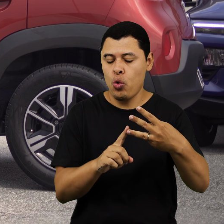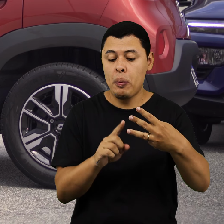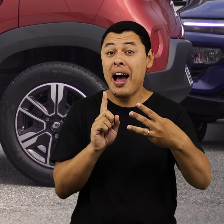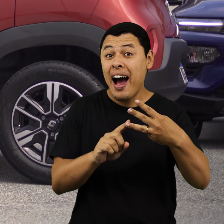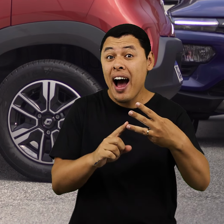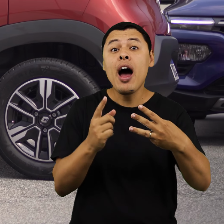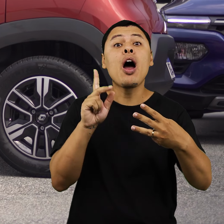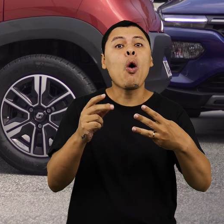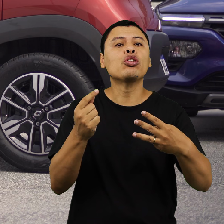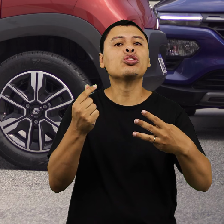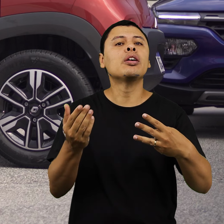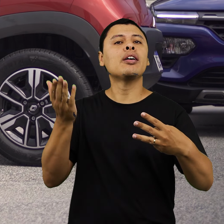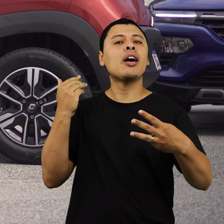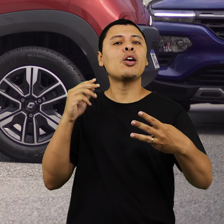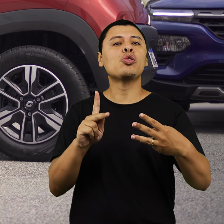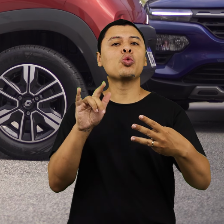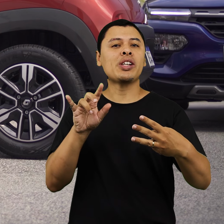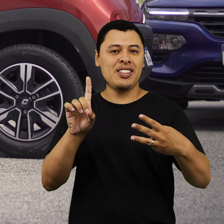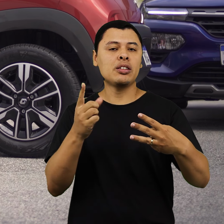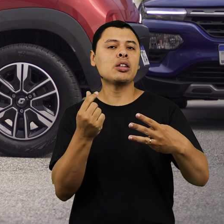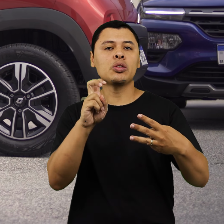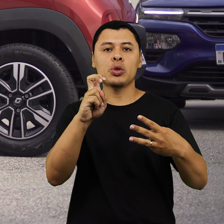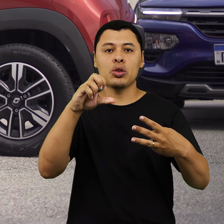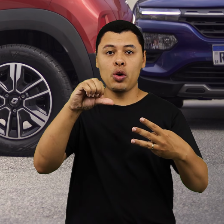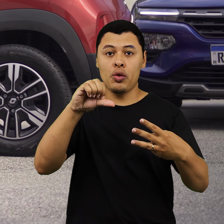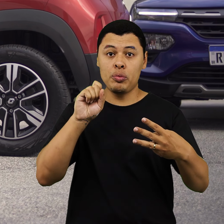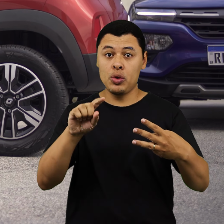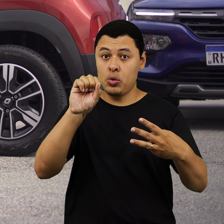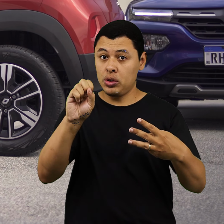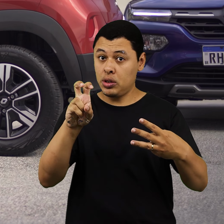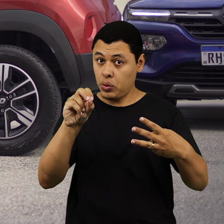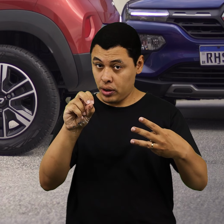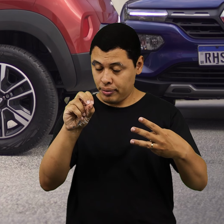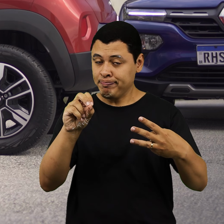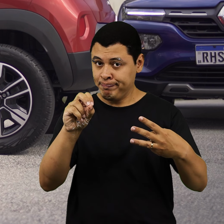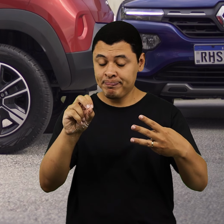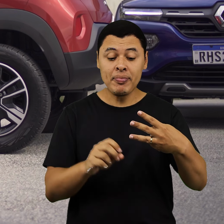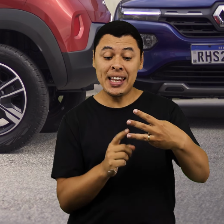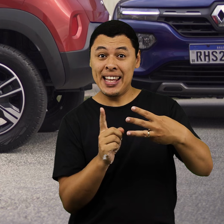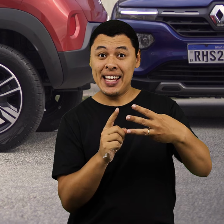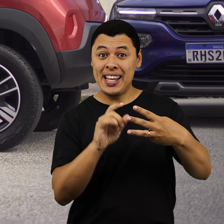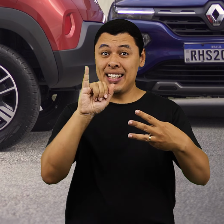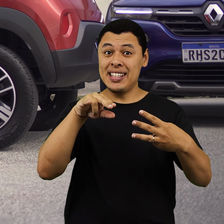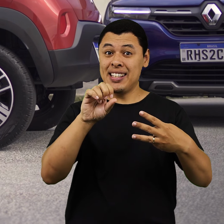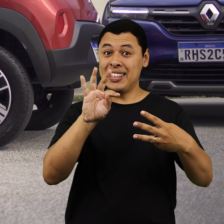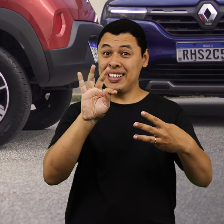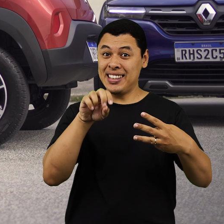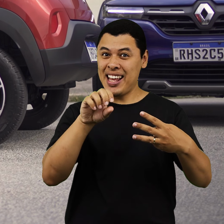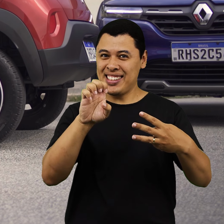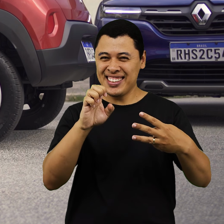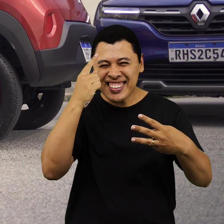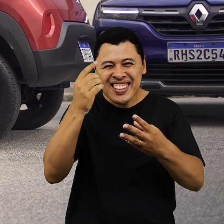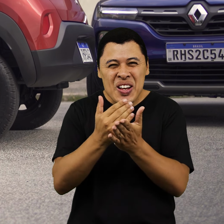fase anterior do Kwid, a gente está falando de R$ 59.890. Já a Intense, que é o carro que apareceu na